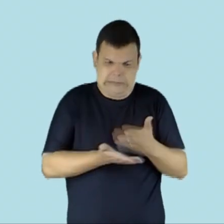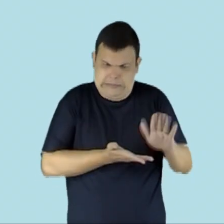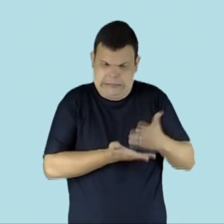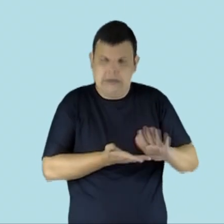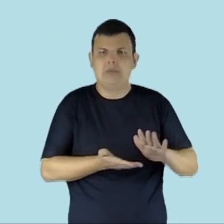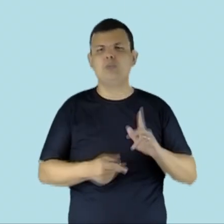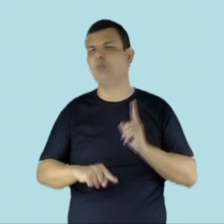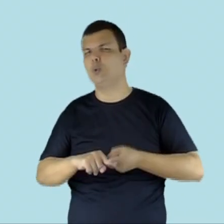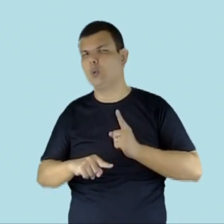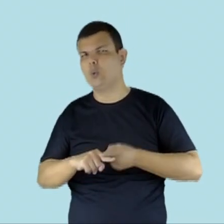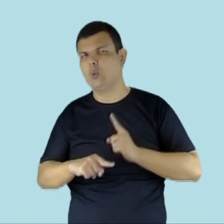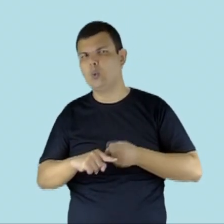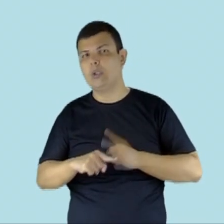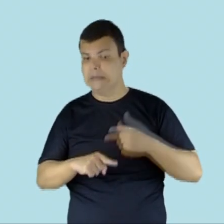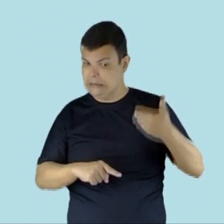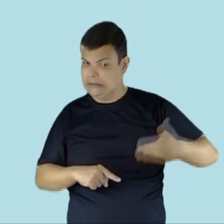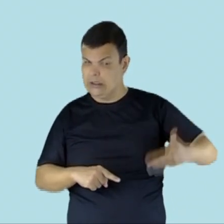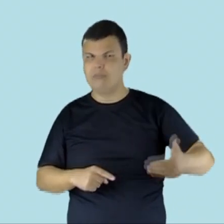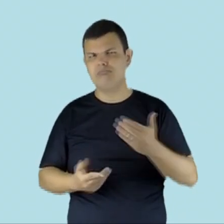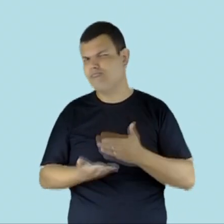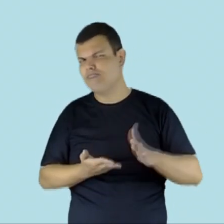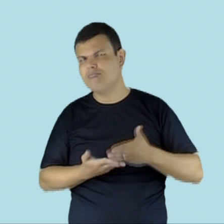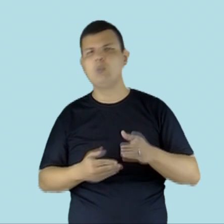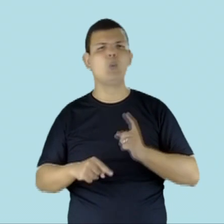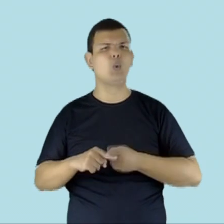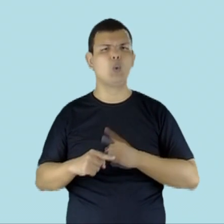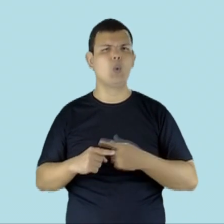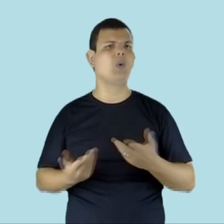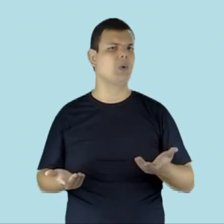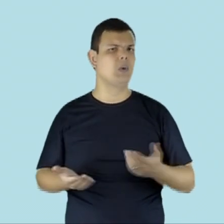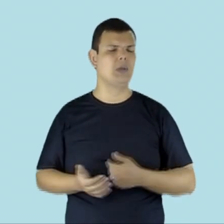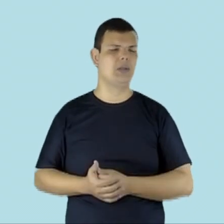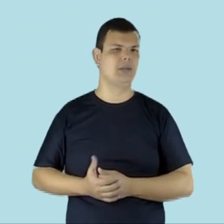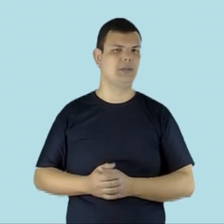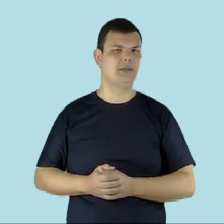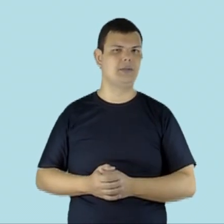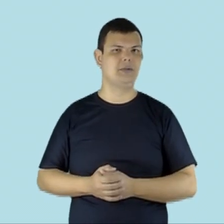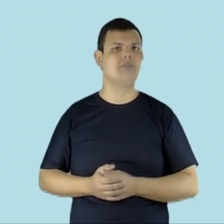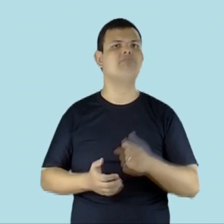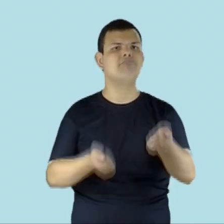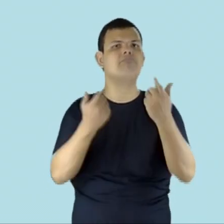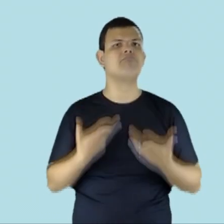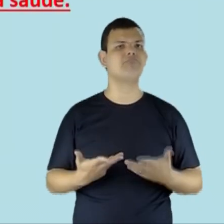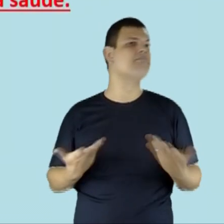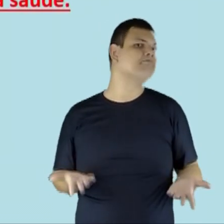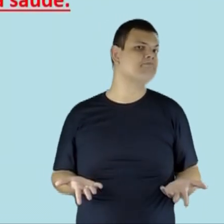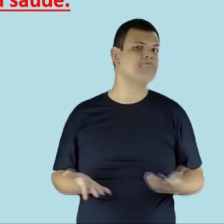nosso organismo com frequência? Vamos lá, galera, quem consegue explicar essa para mim?